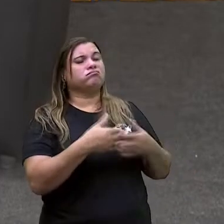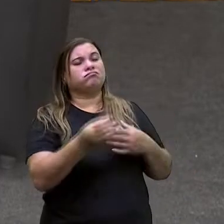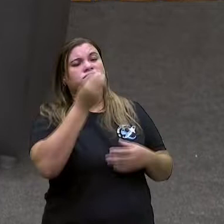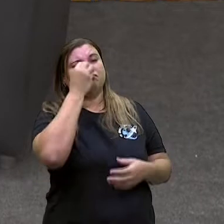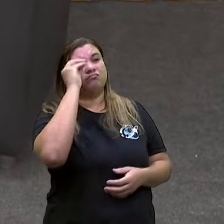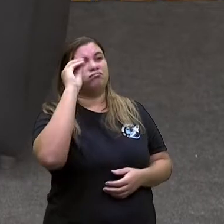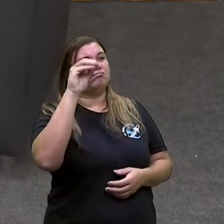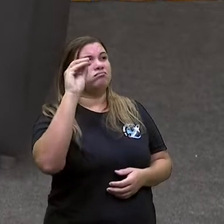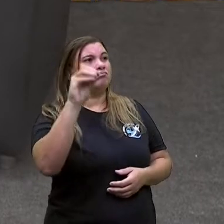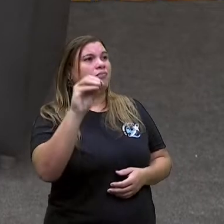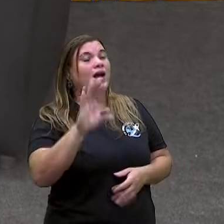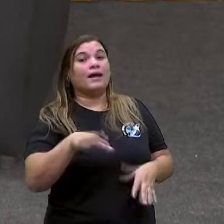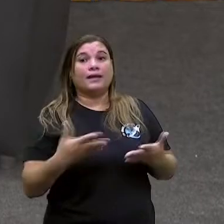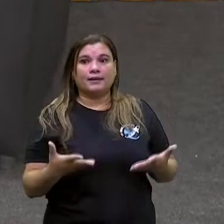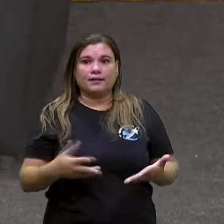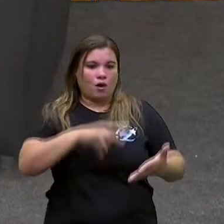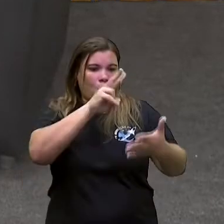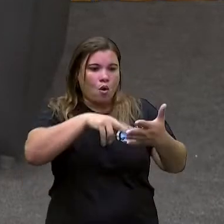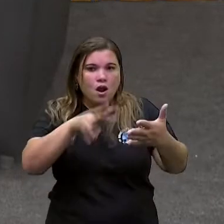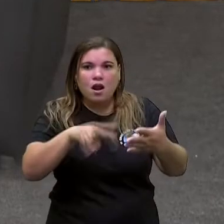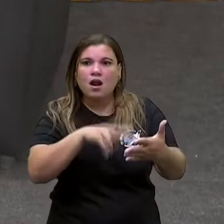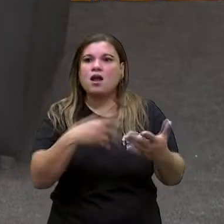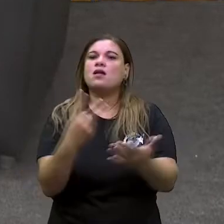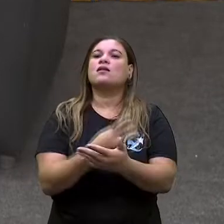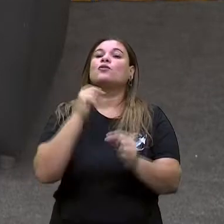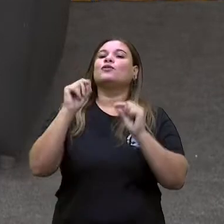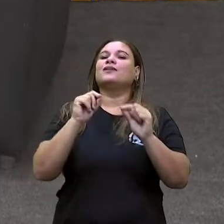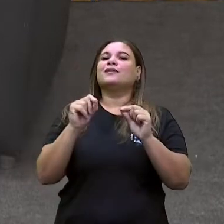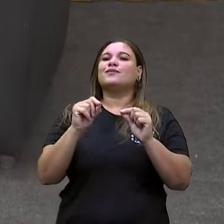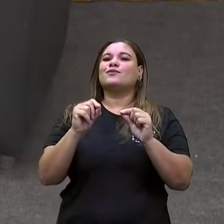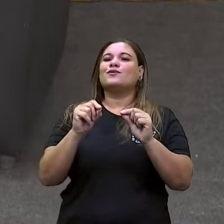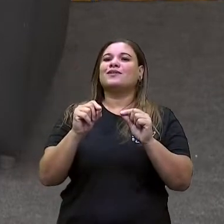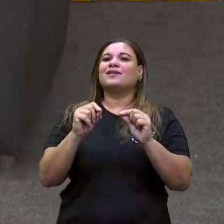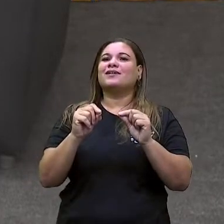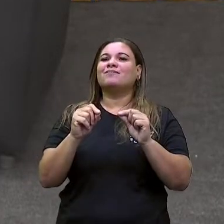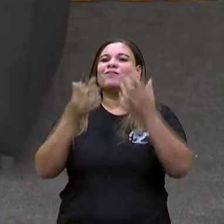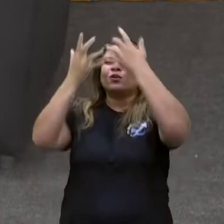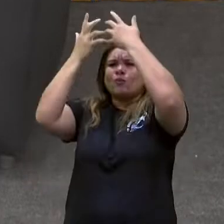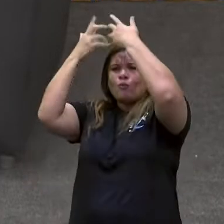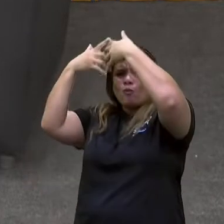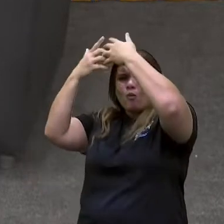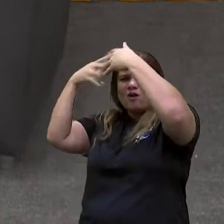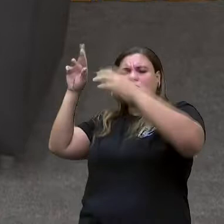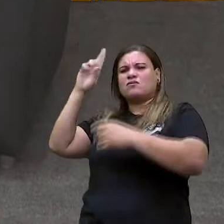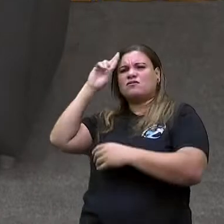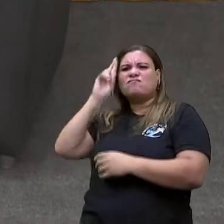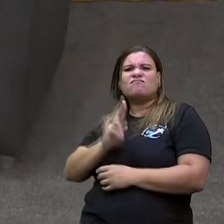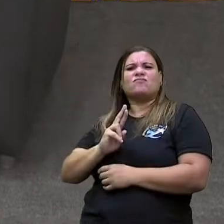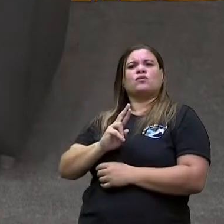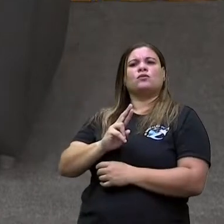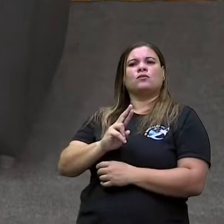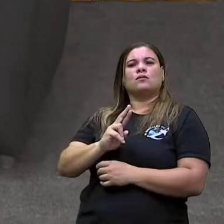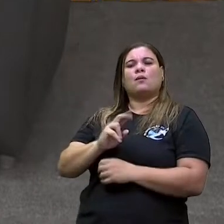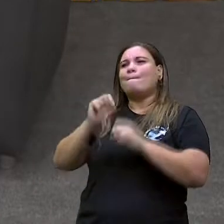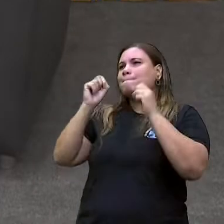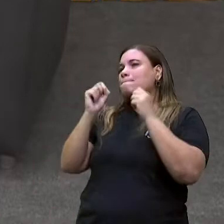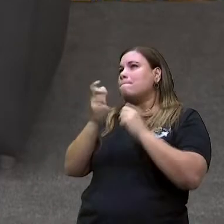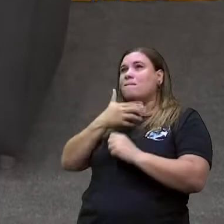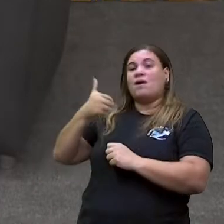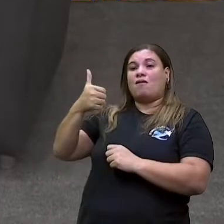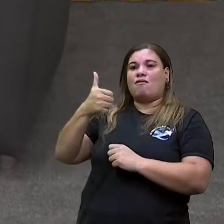tempo todo, tem que ativar as suas funções cerebrais o tempo todo, a sua rede neural o tempo todo. Então, dessa forma, a